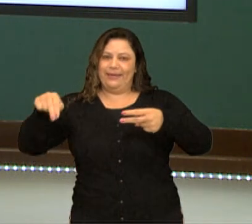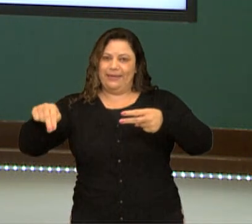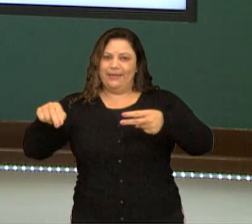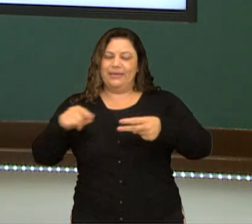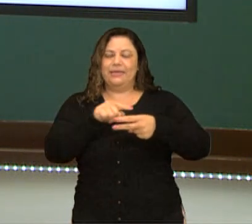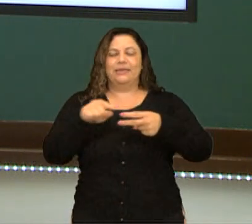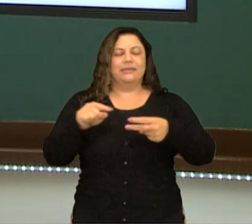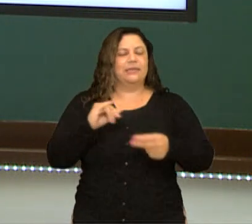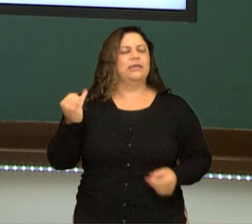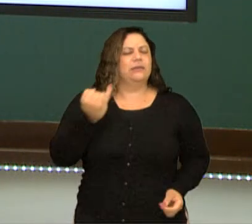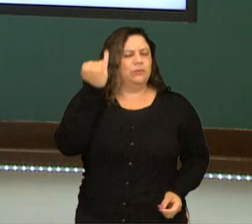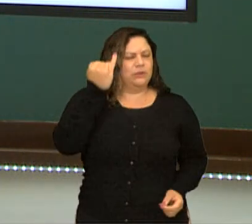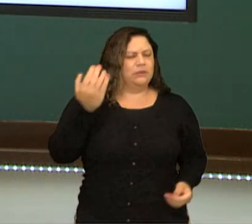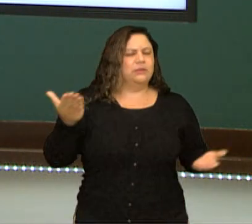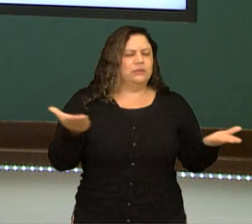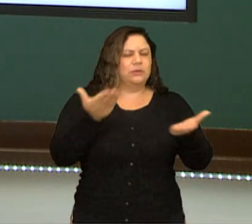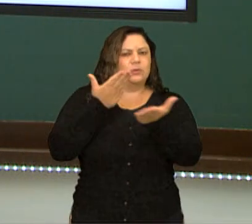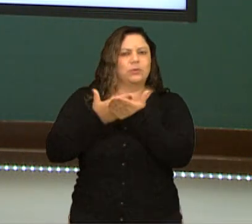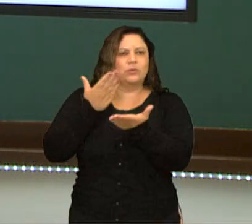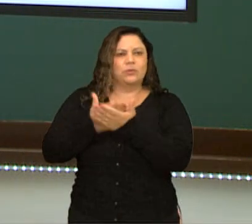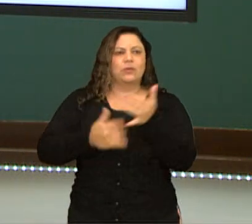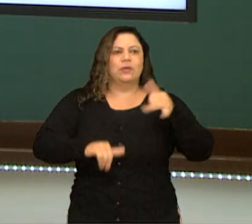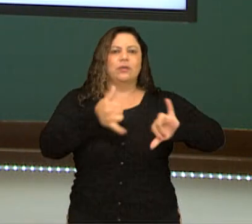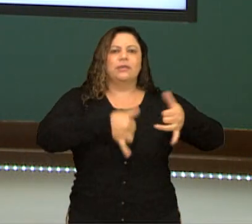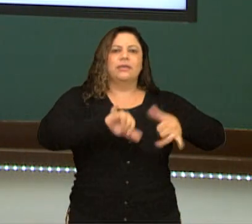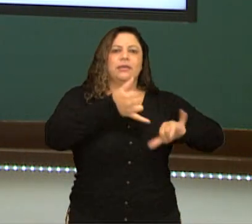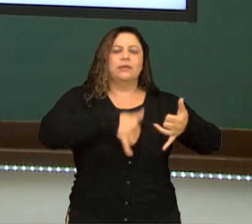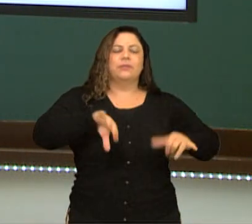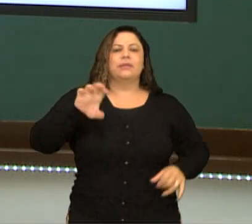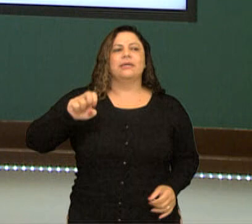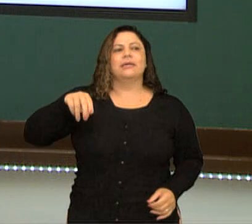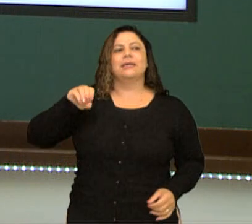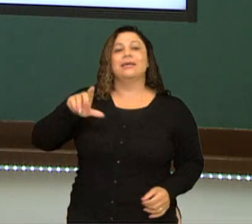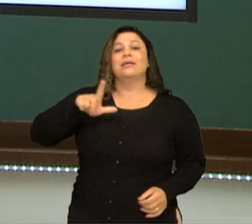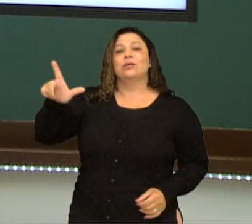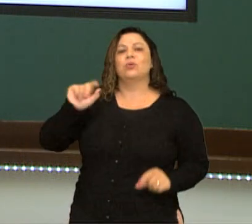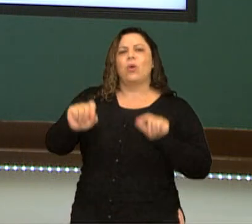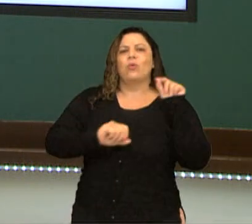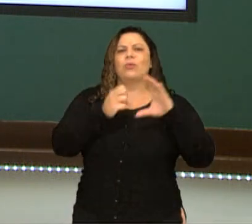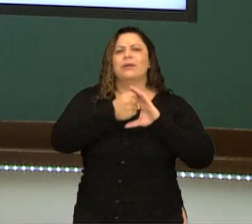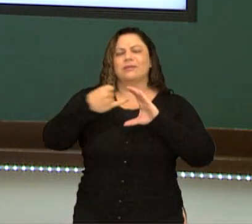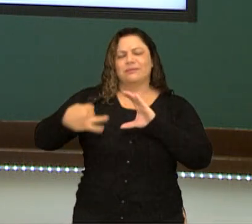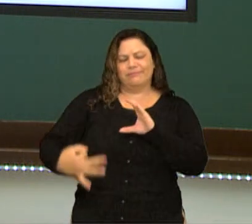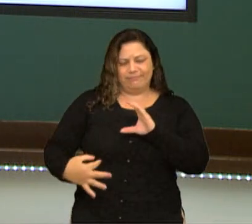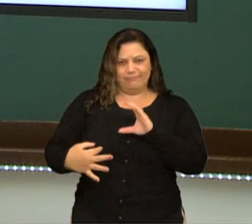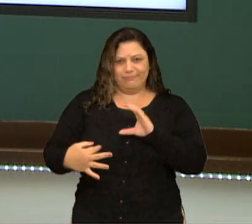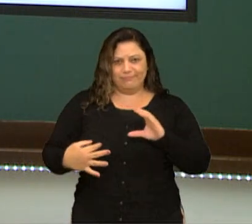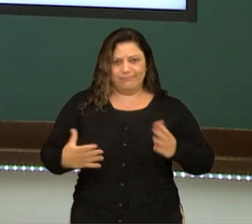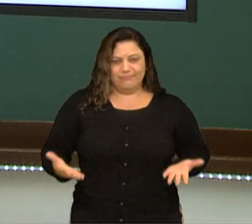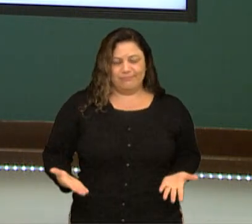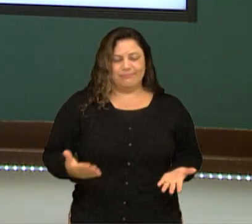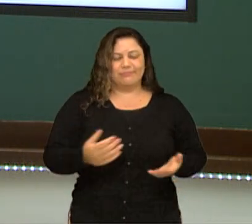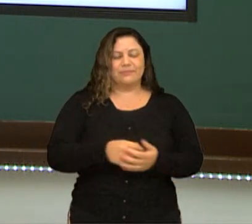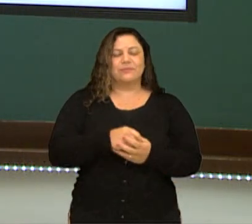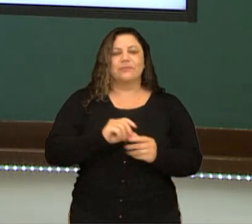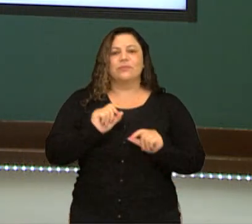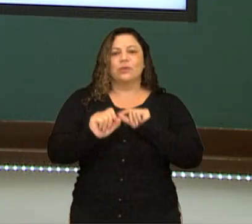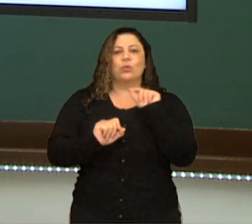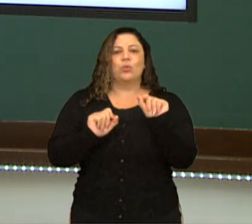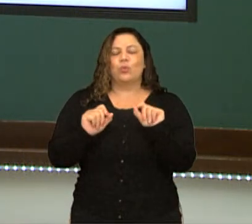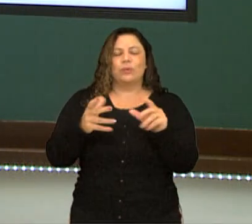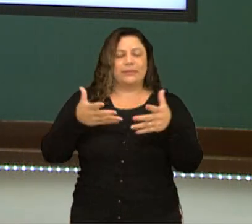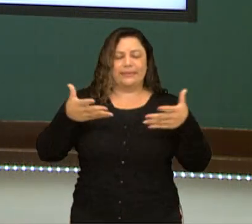aula. A função química enol. O que caracteriza esta função química orgânica